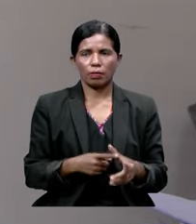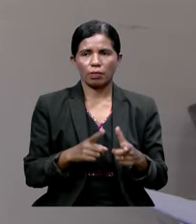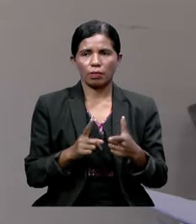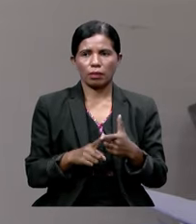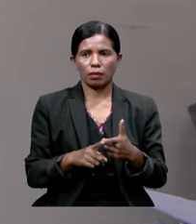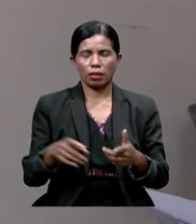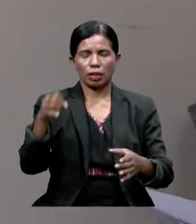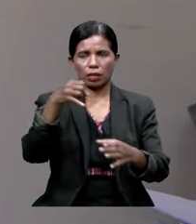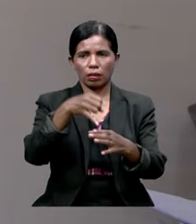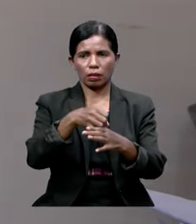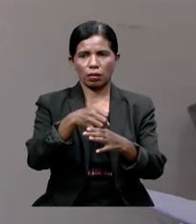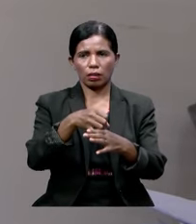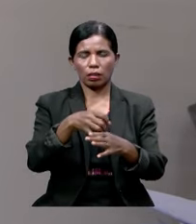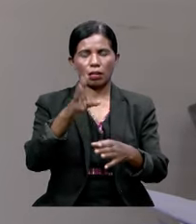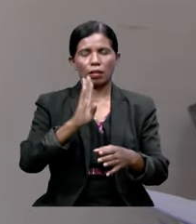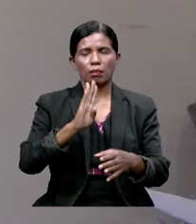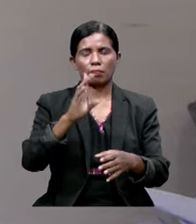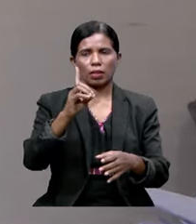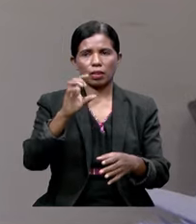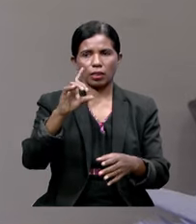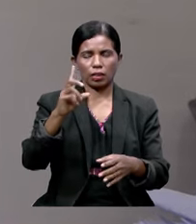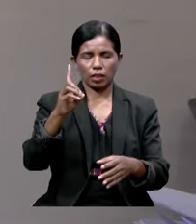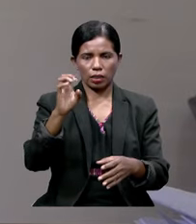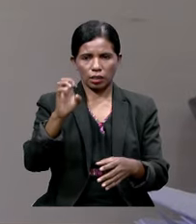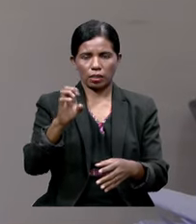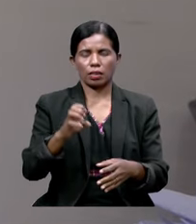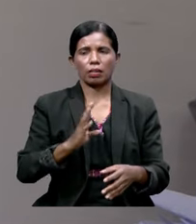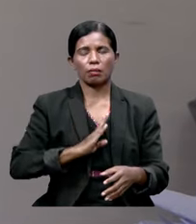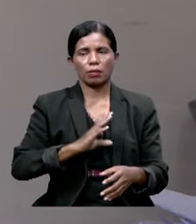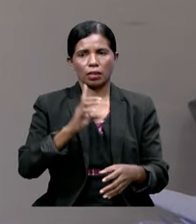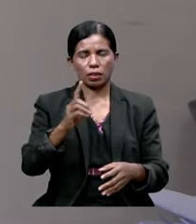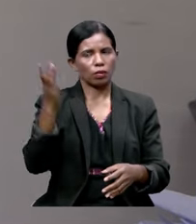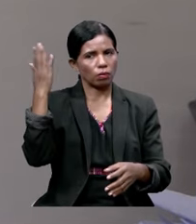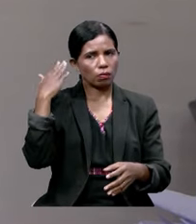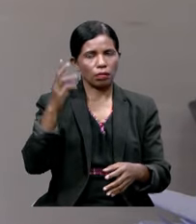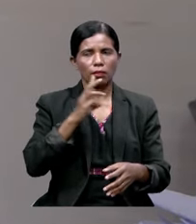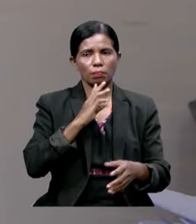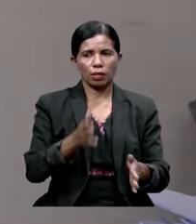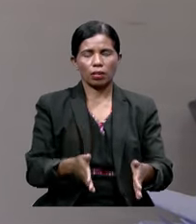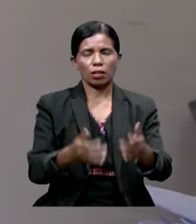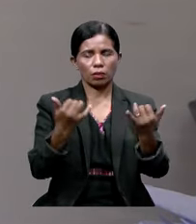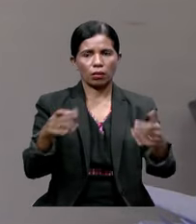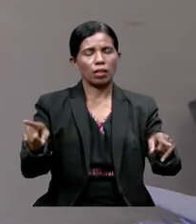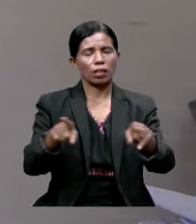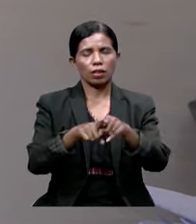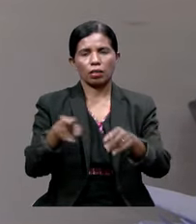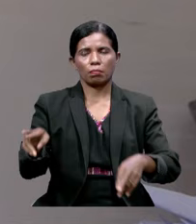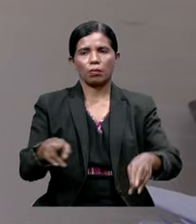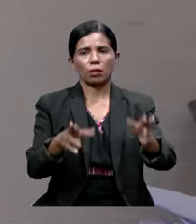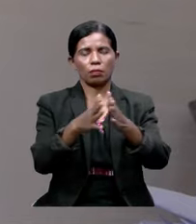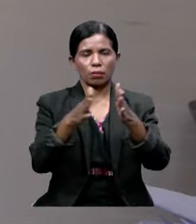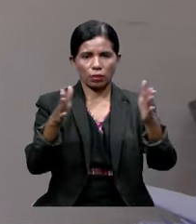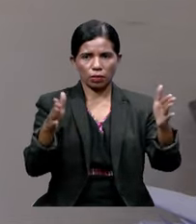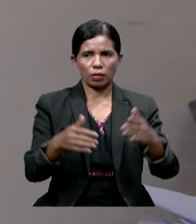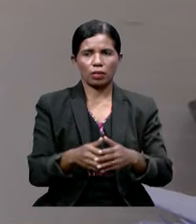Inclui, balide, rabal, nian, tesic. Né, mas bulo, caralak. Agora sai mota. Então, né,